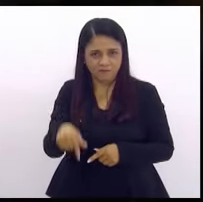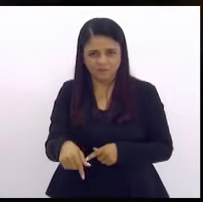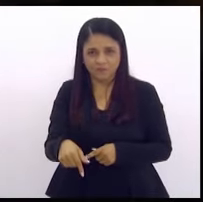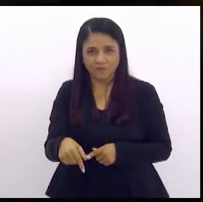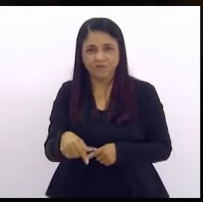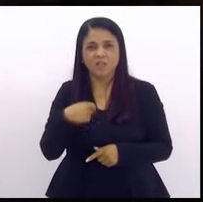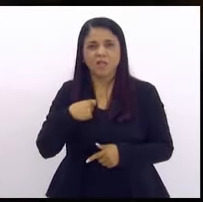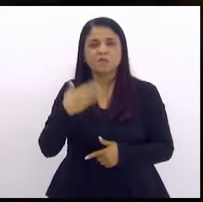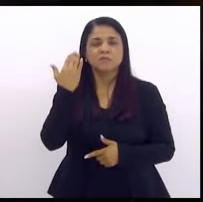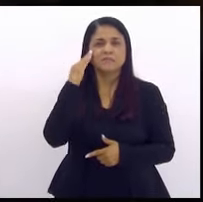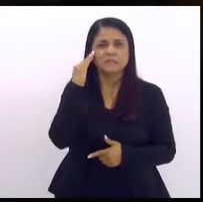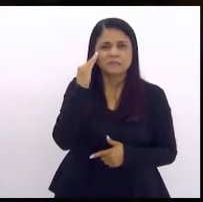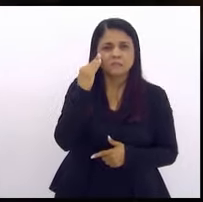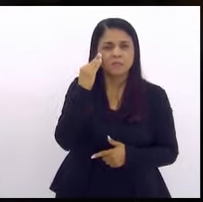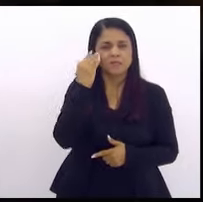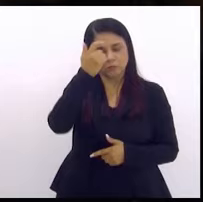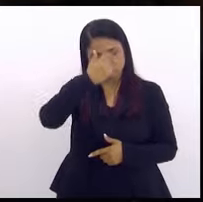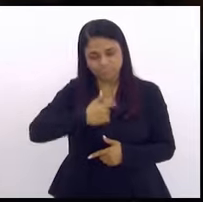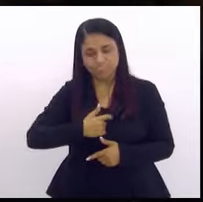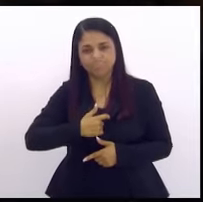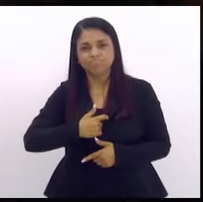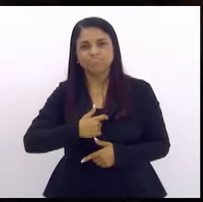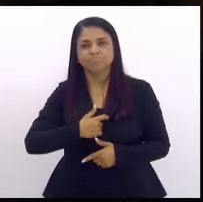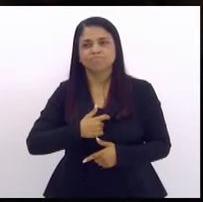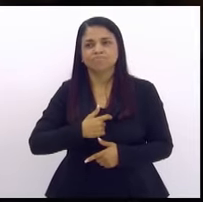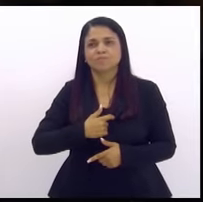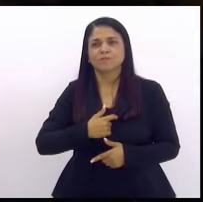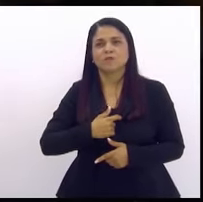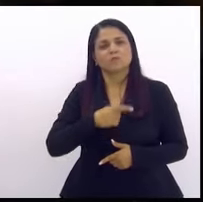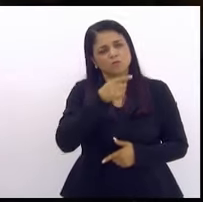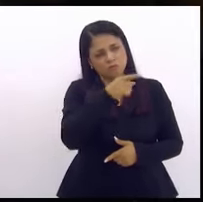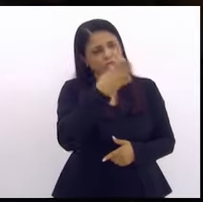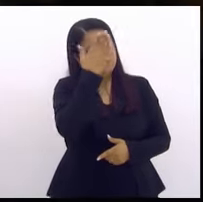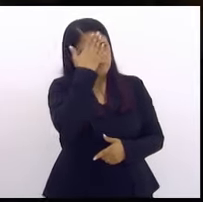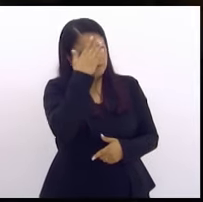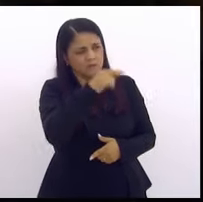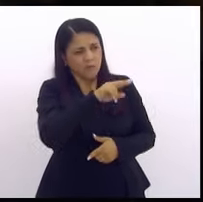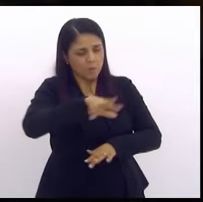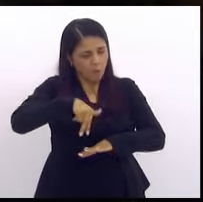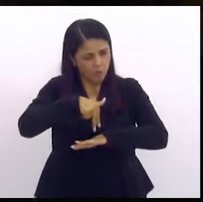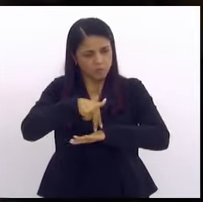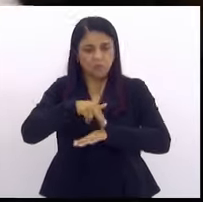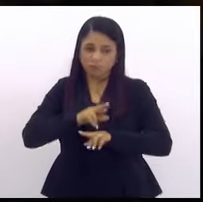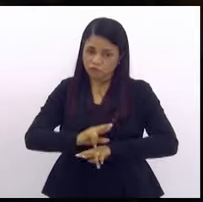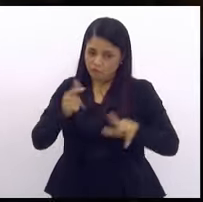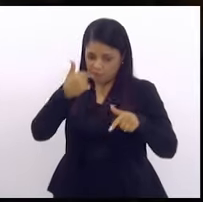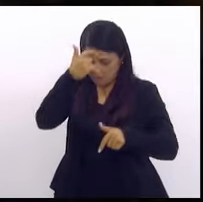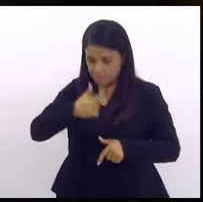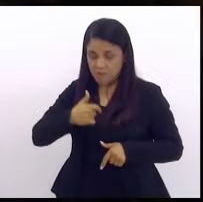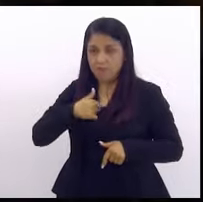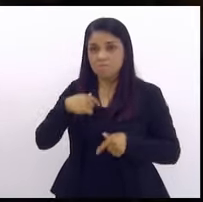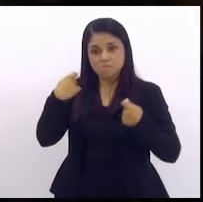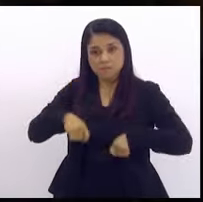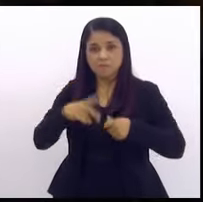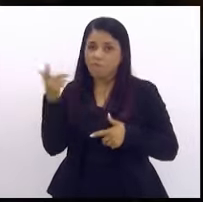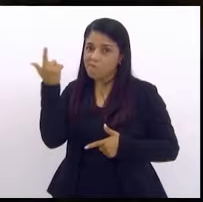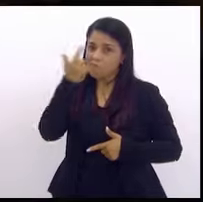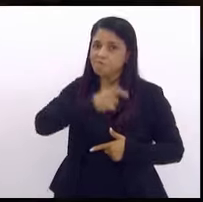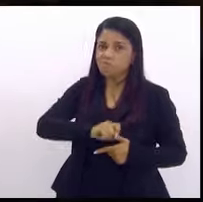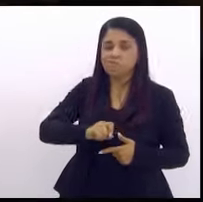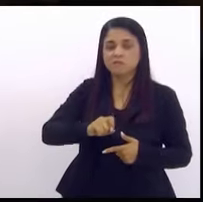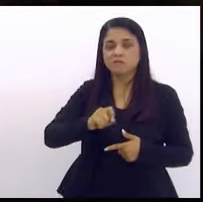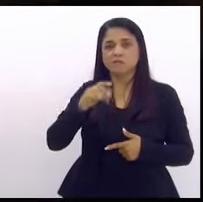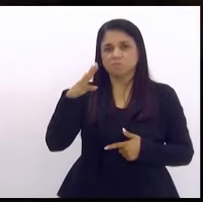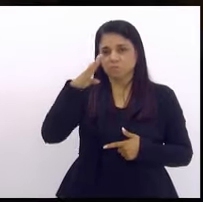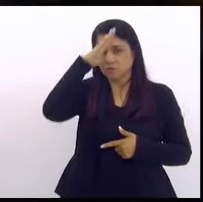um entendimento de que, no momento, presidente, eu sei que o senhor tem uma posição diferente da minha, que a gente precisava vencer Bolsonaro, precisava